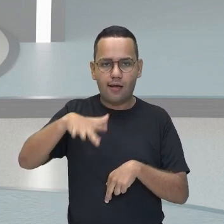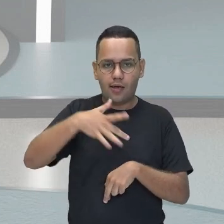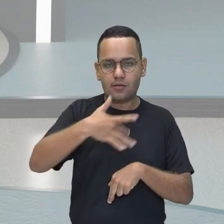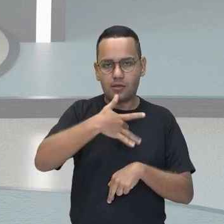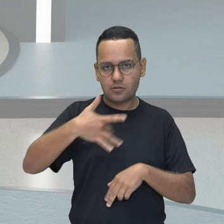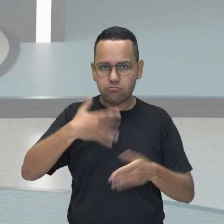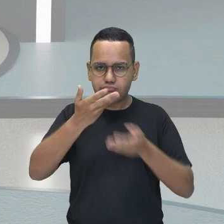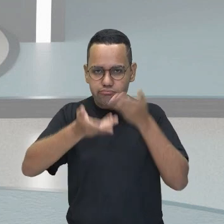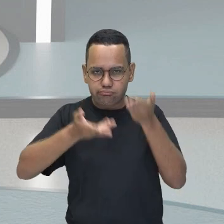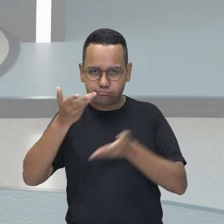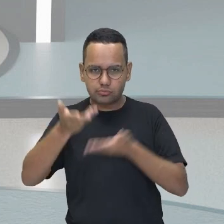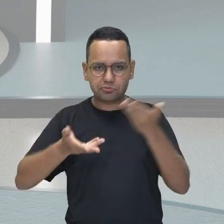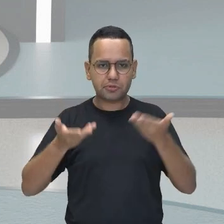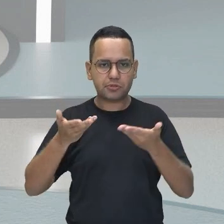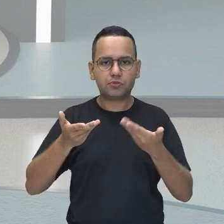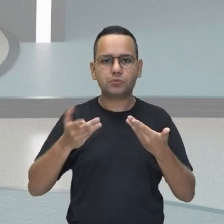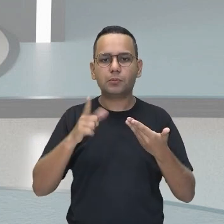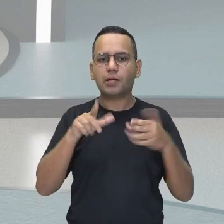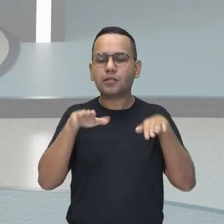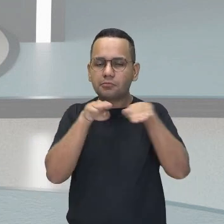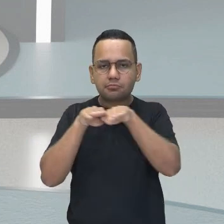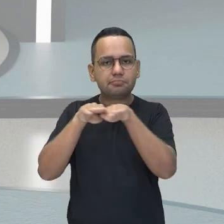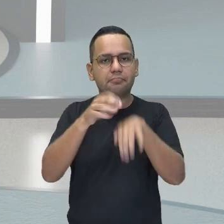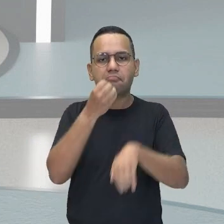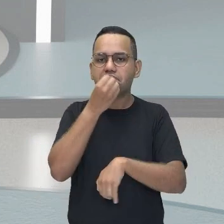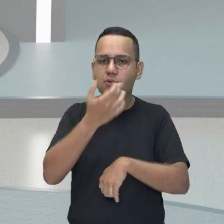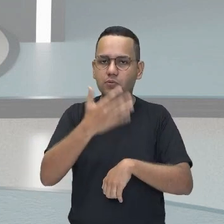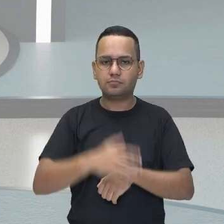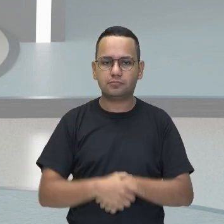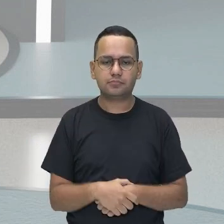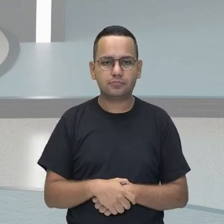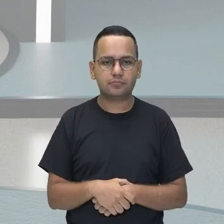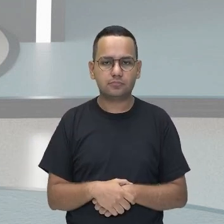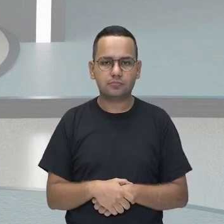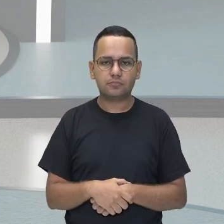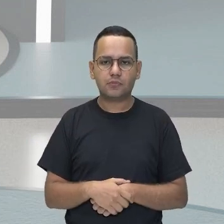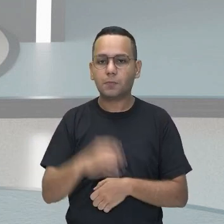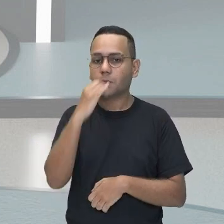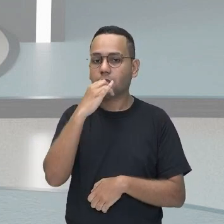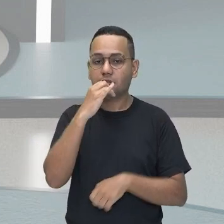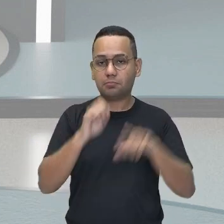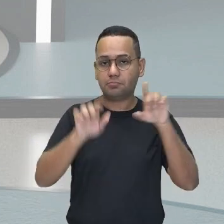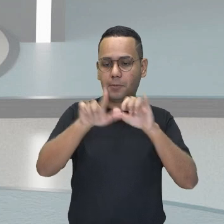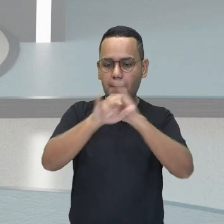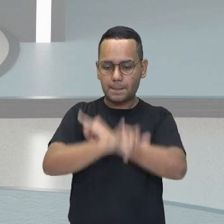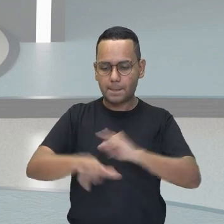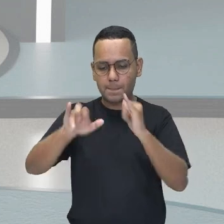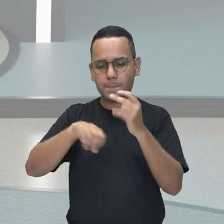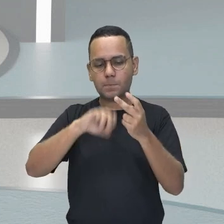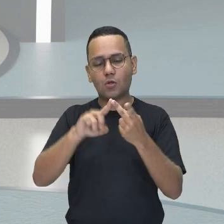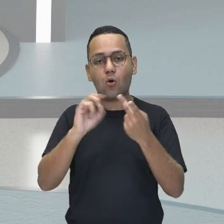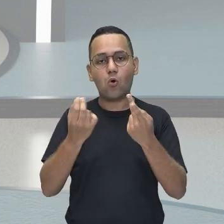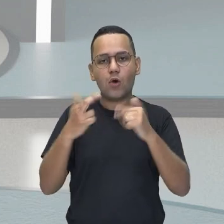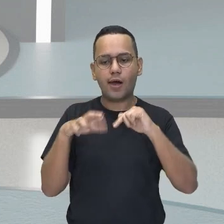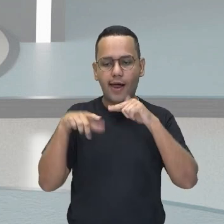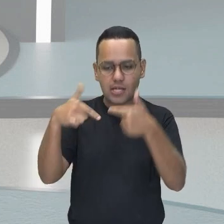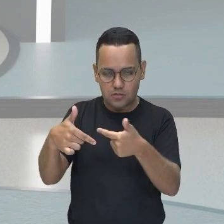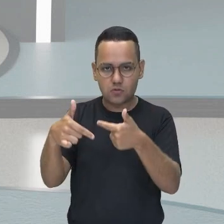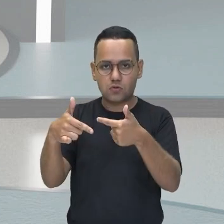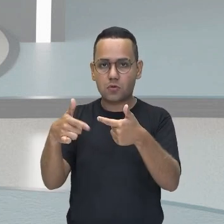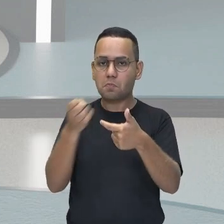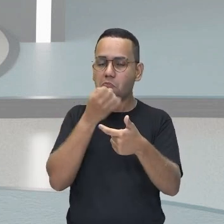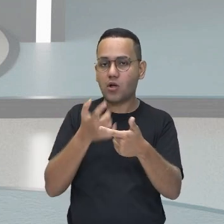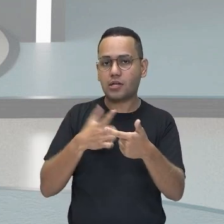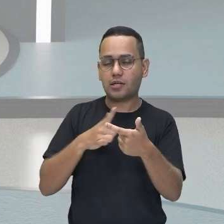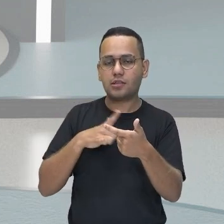pública, buscando aí o bem comum, ou seja, aquelas campanhas, aquelas ações que vão gerar impacto não só para